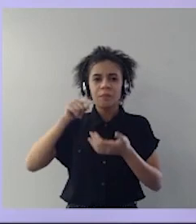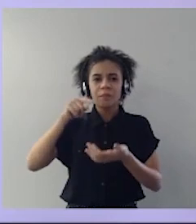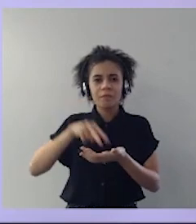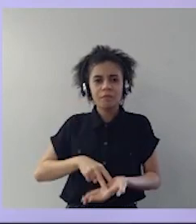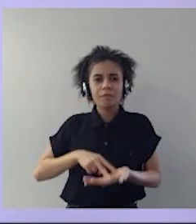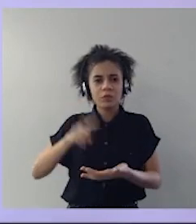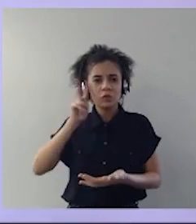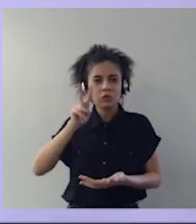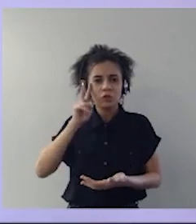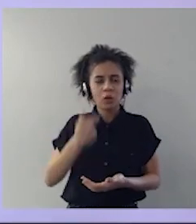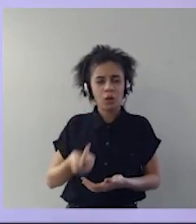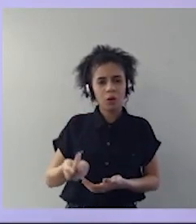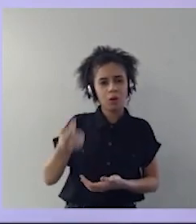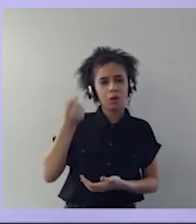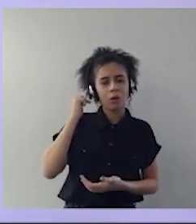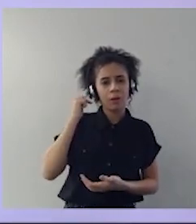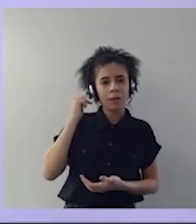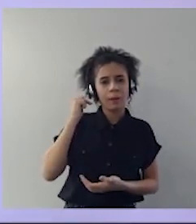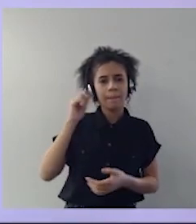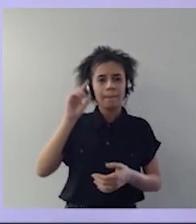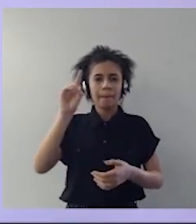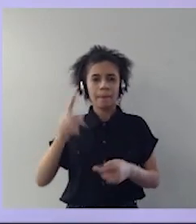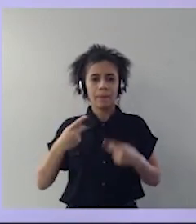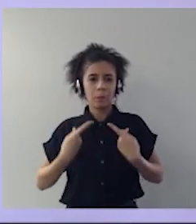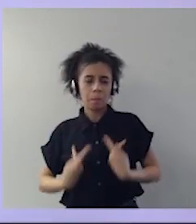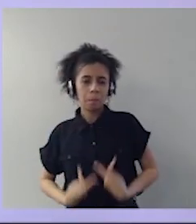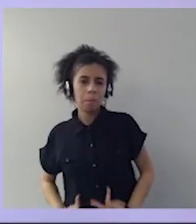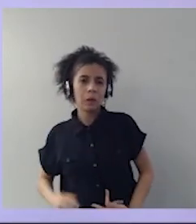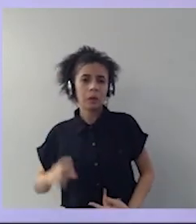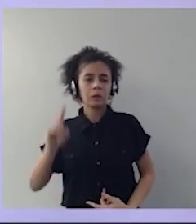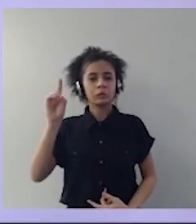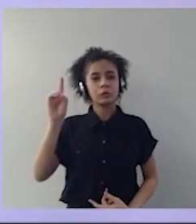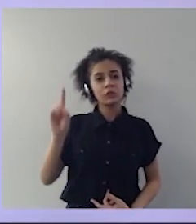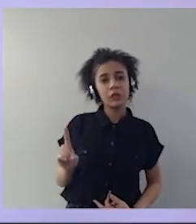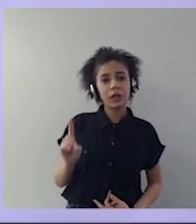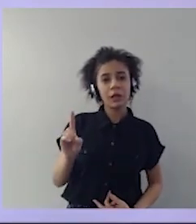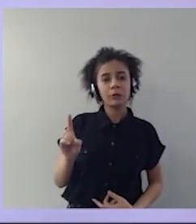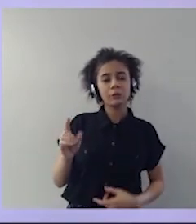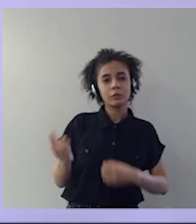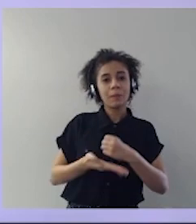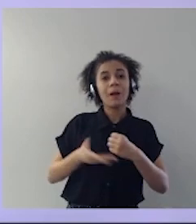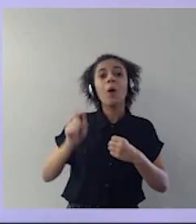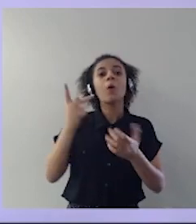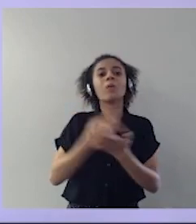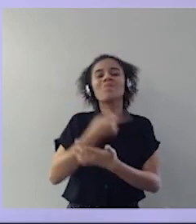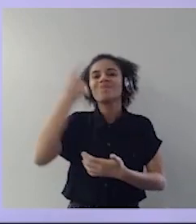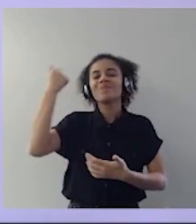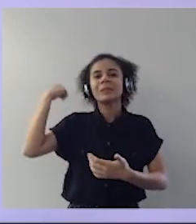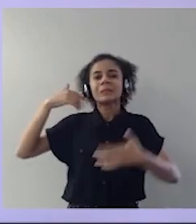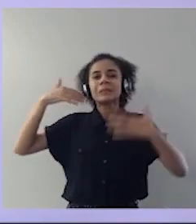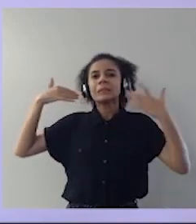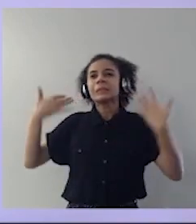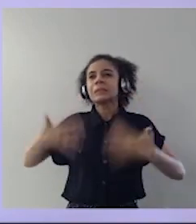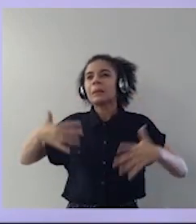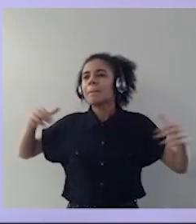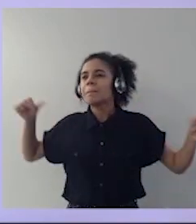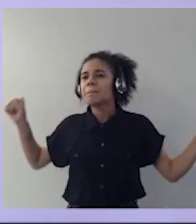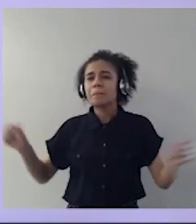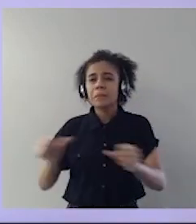dos direitos fundamentais, dos direitos humanos, adveio de tragédias, de situações